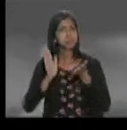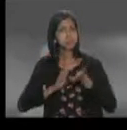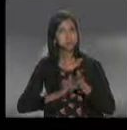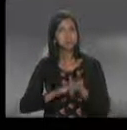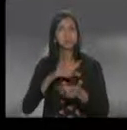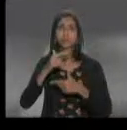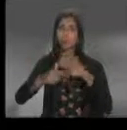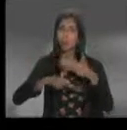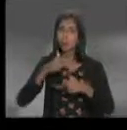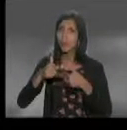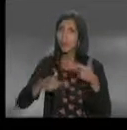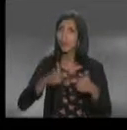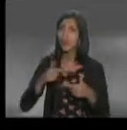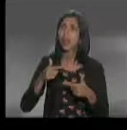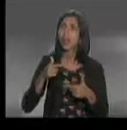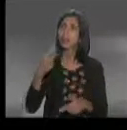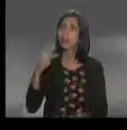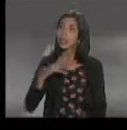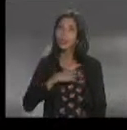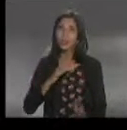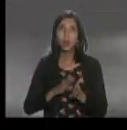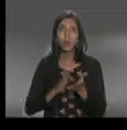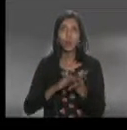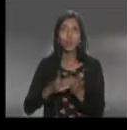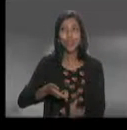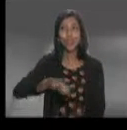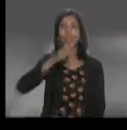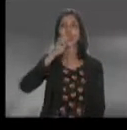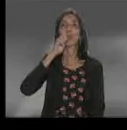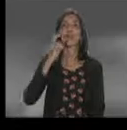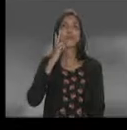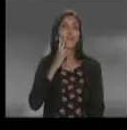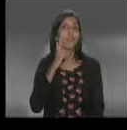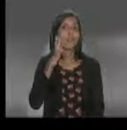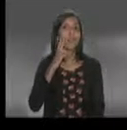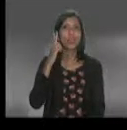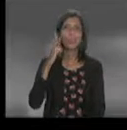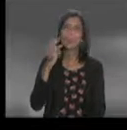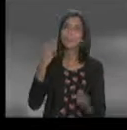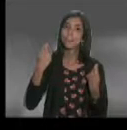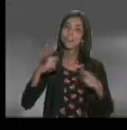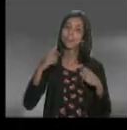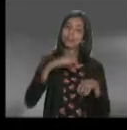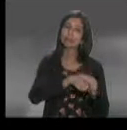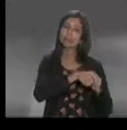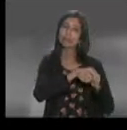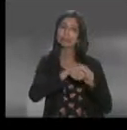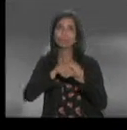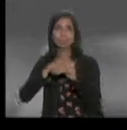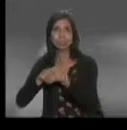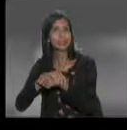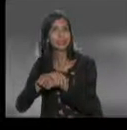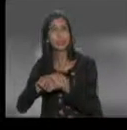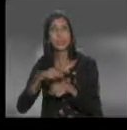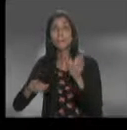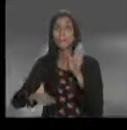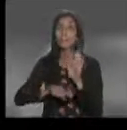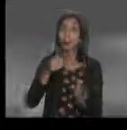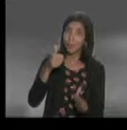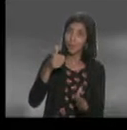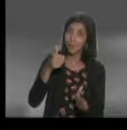trabalho, essa coisa, elogiando o filho dele, né? Ele tomou vinho, coitado. Aí saiu carregado, foi a primeira e última vez que